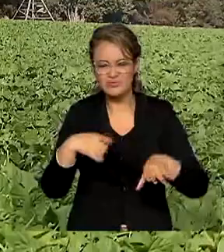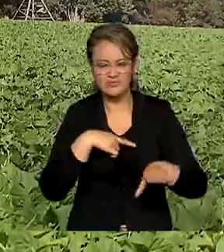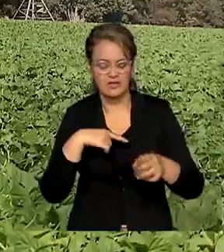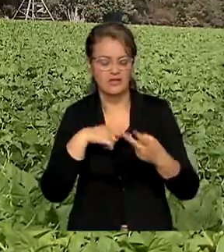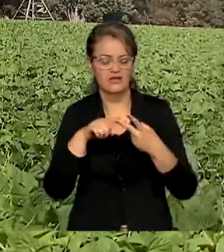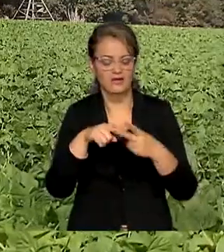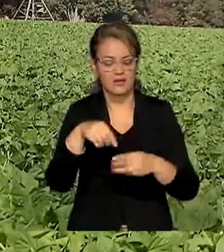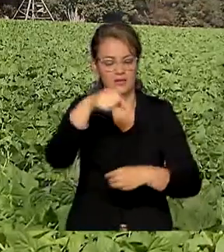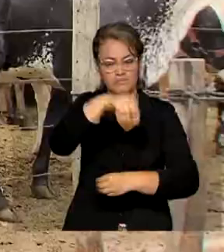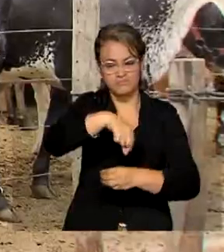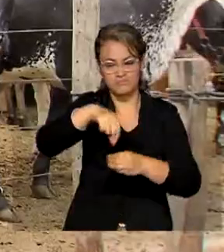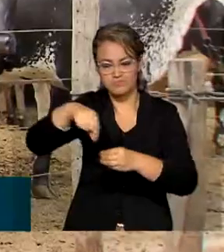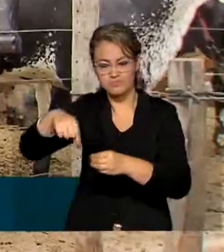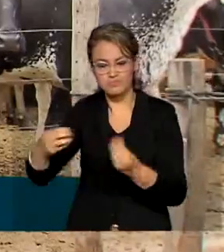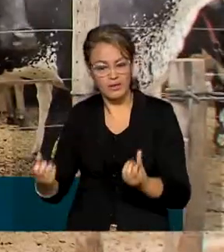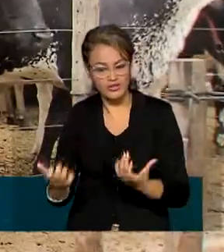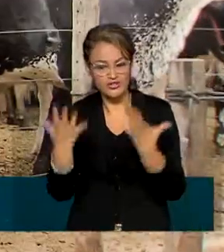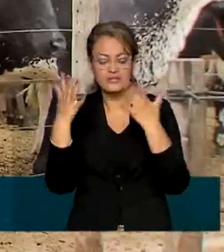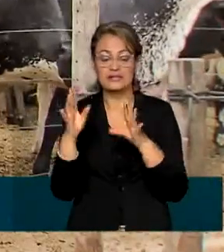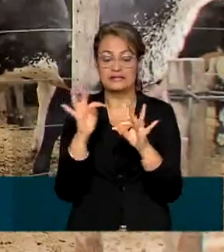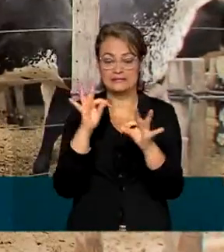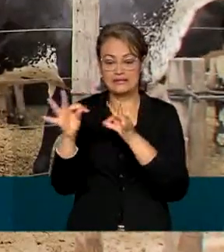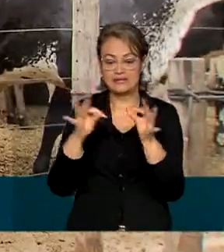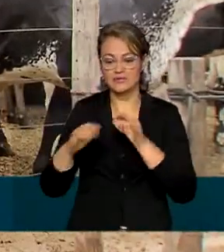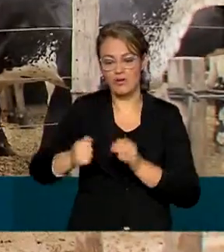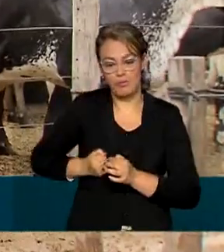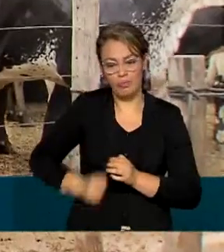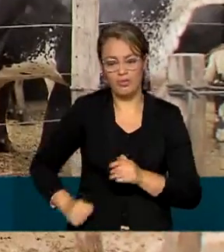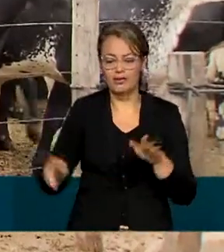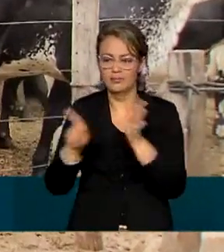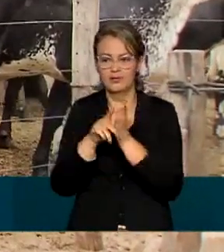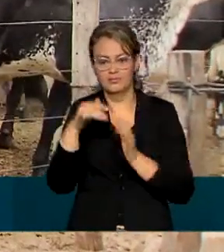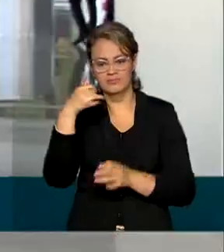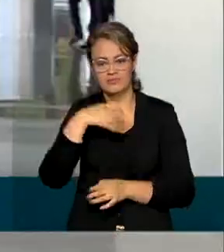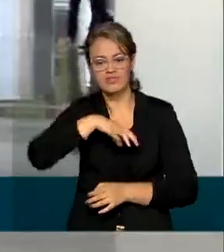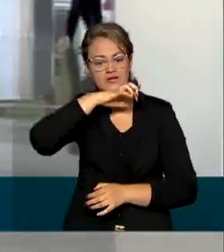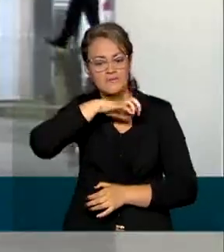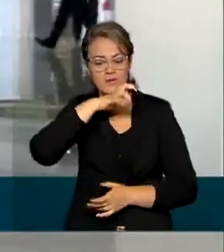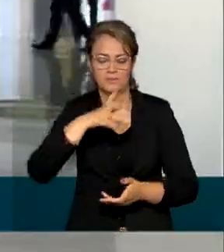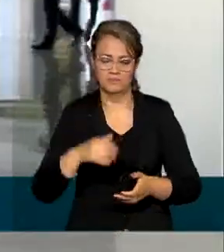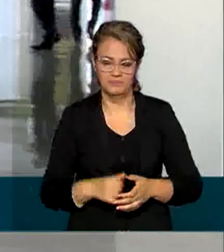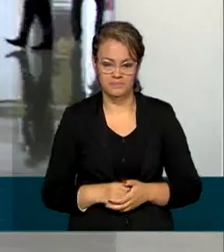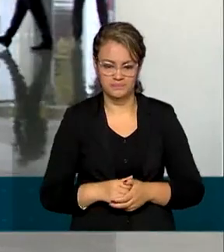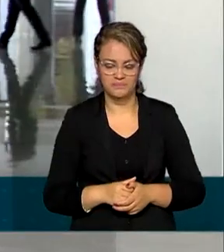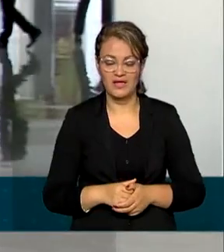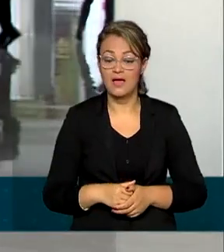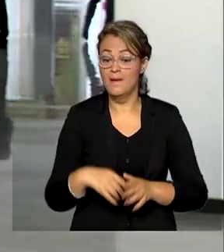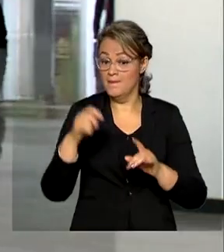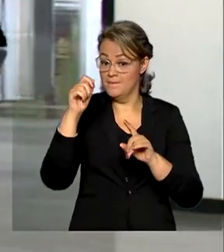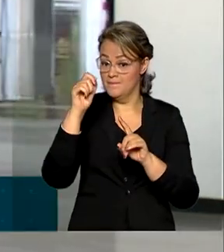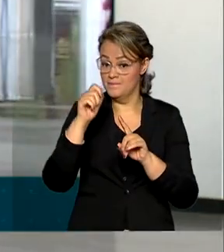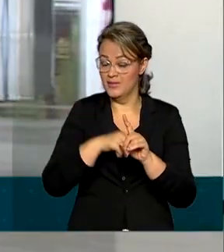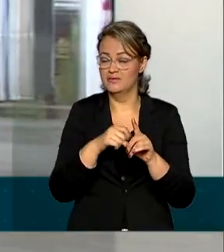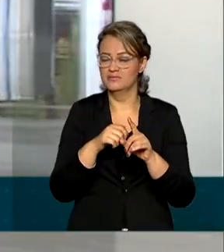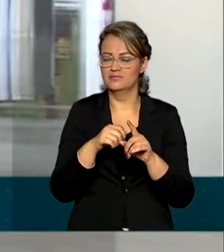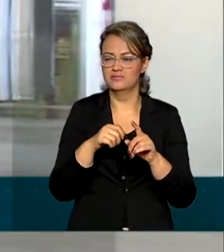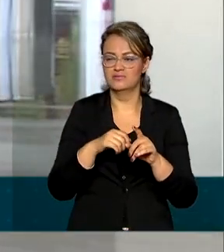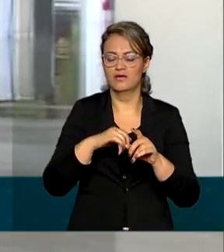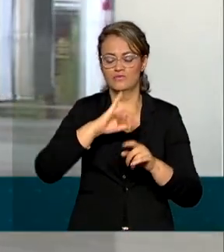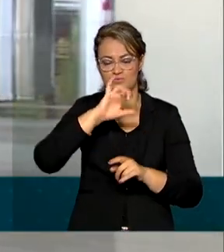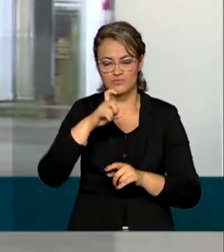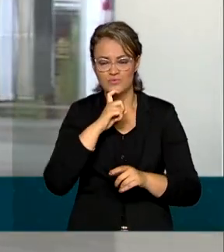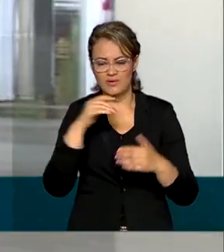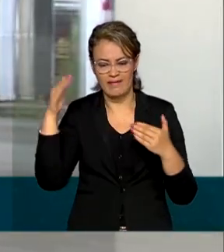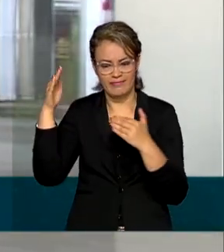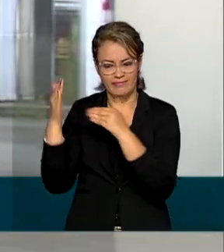o plantio de florestas e o tratamento de dejetos animais. De julho a dezembro de 2020, a área agrícola